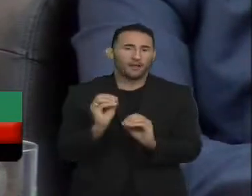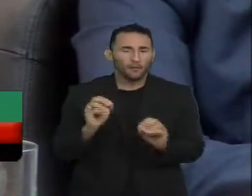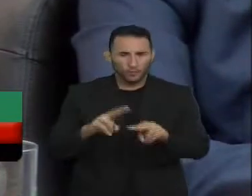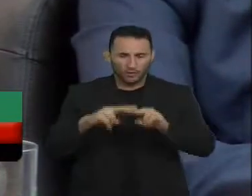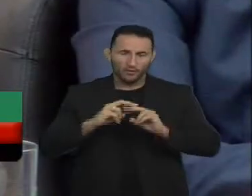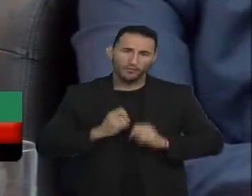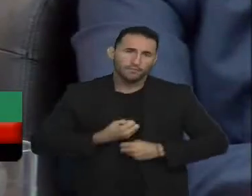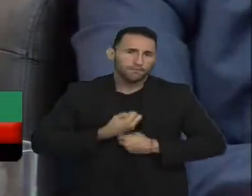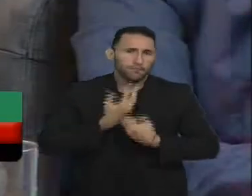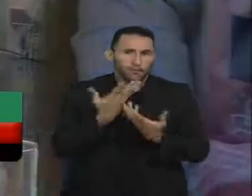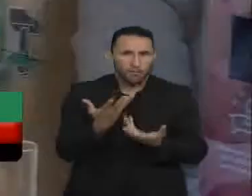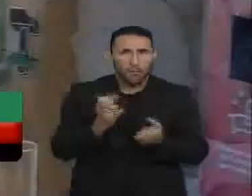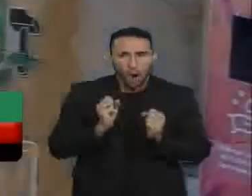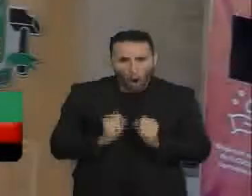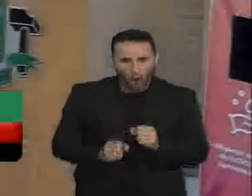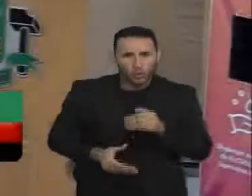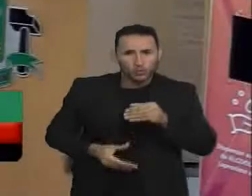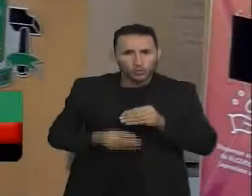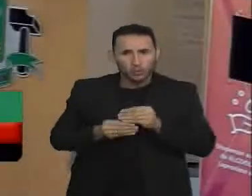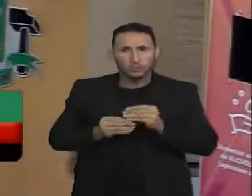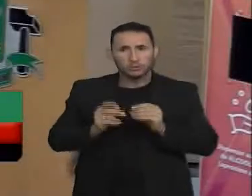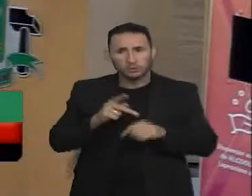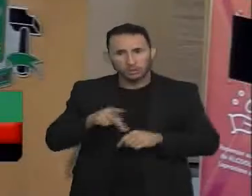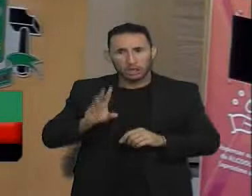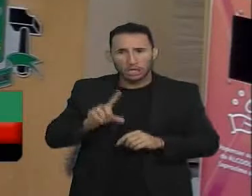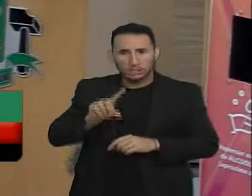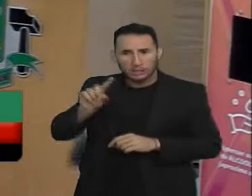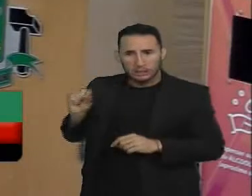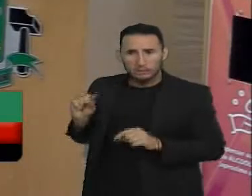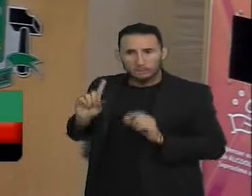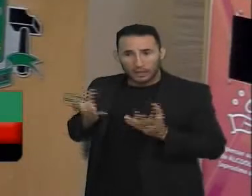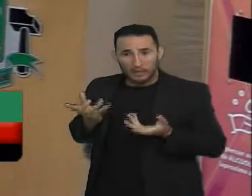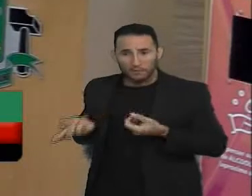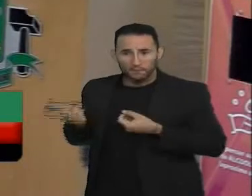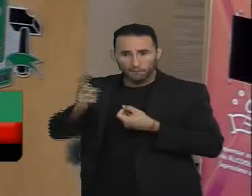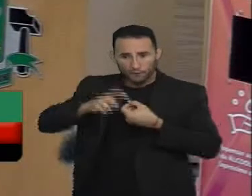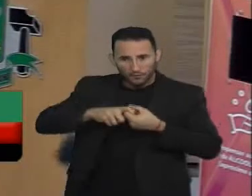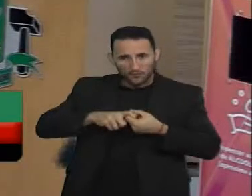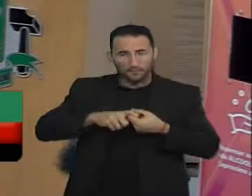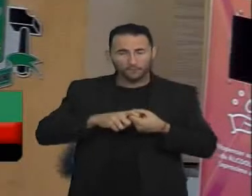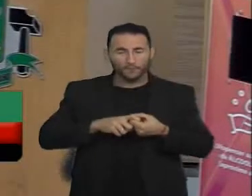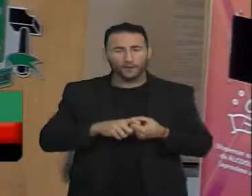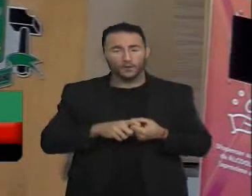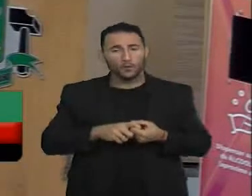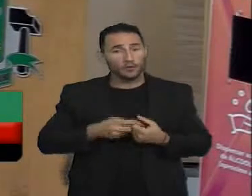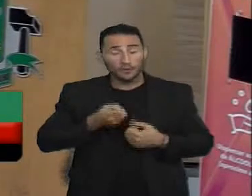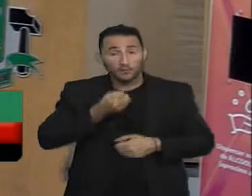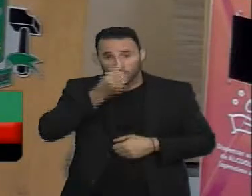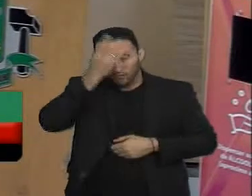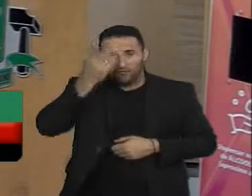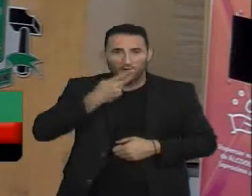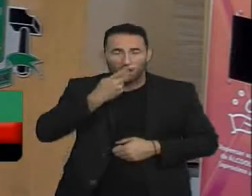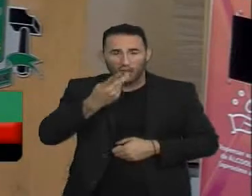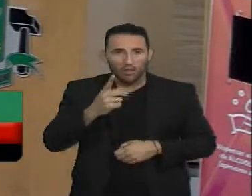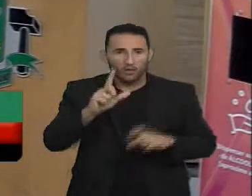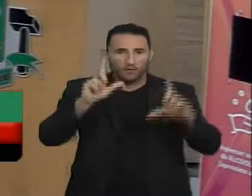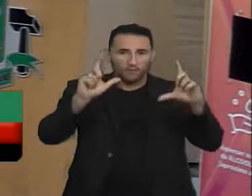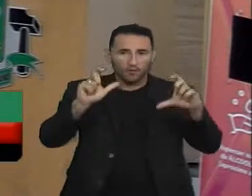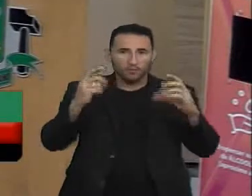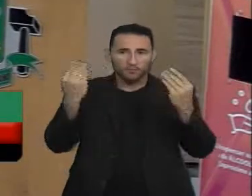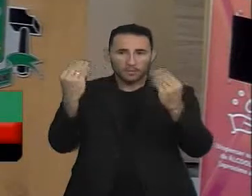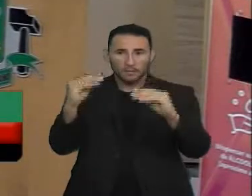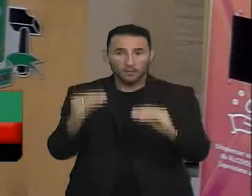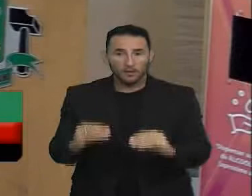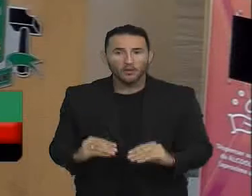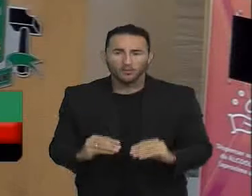palavras. Questão de ordem, presidente. Eu já saí, mas acabei não falando das fotos, mas estava na